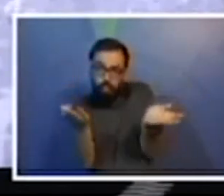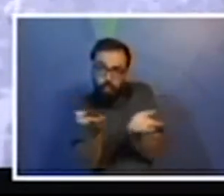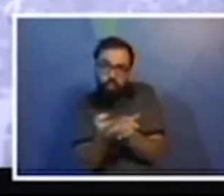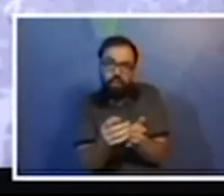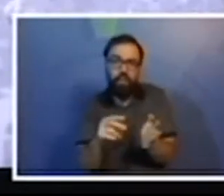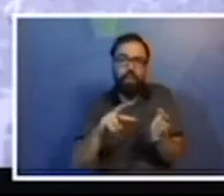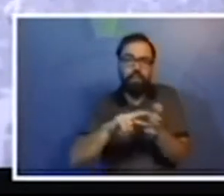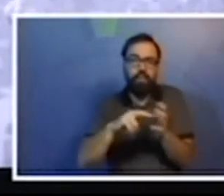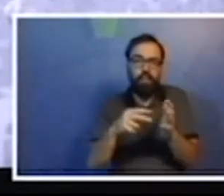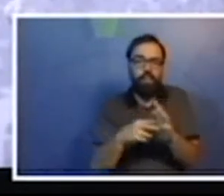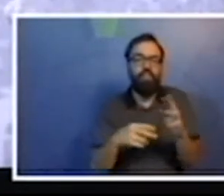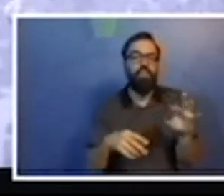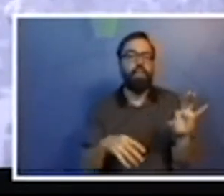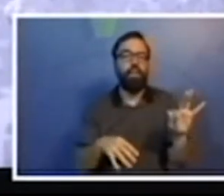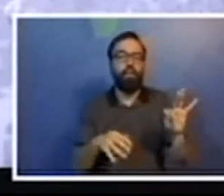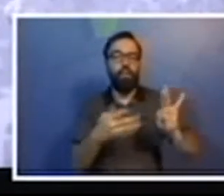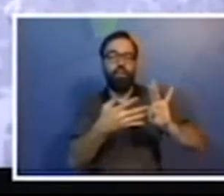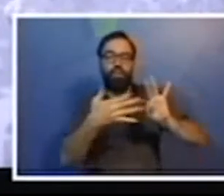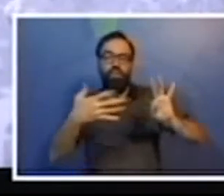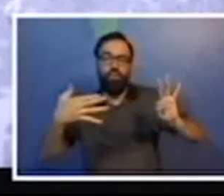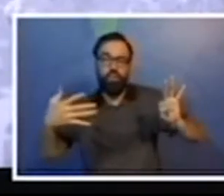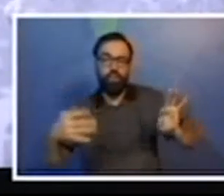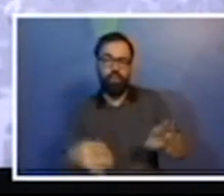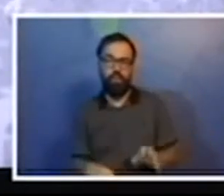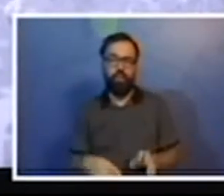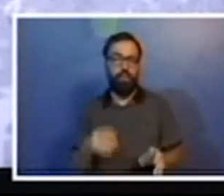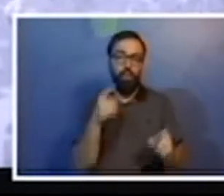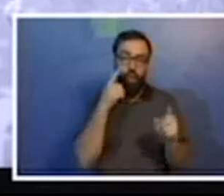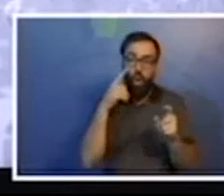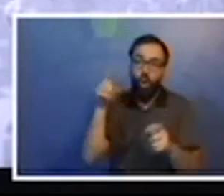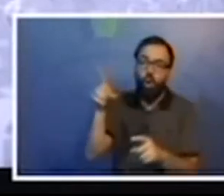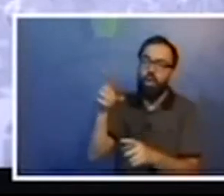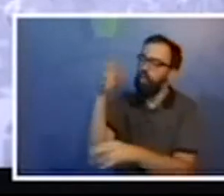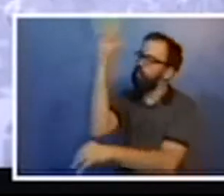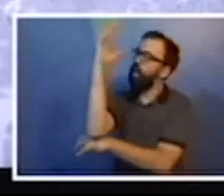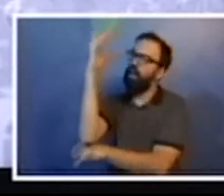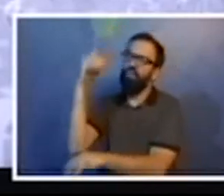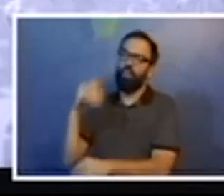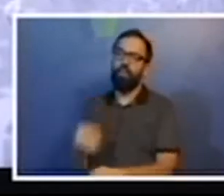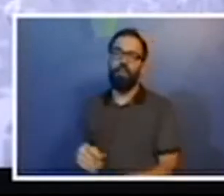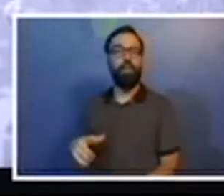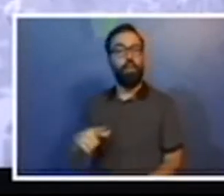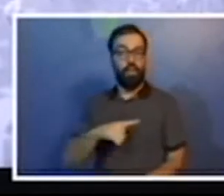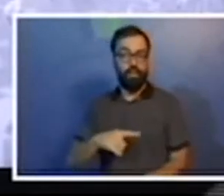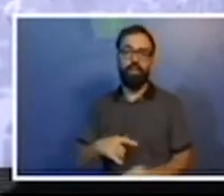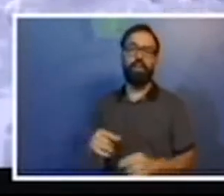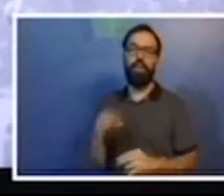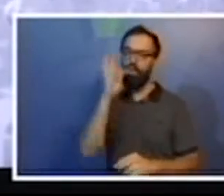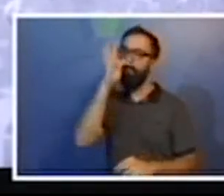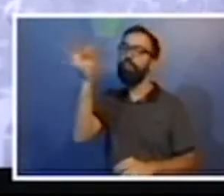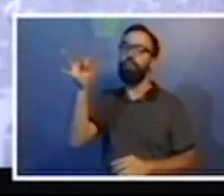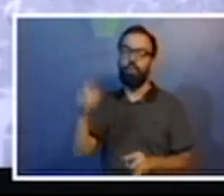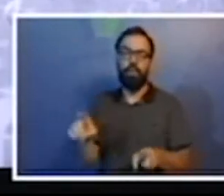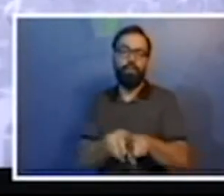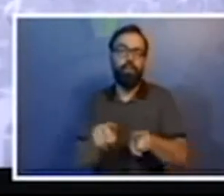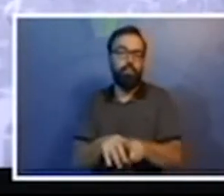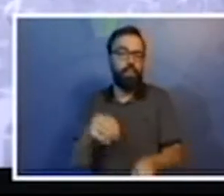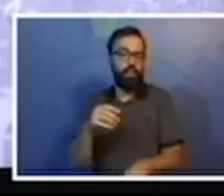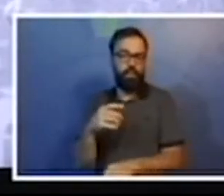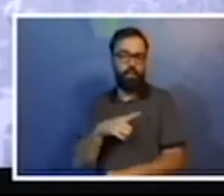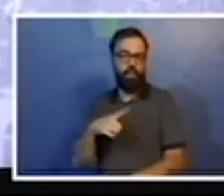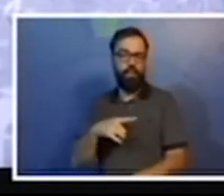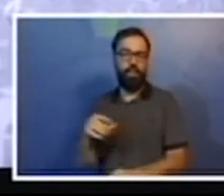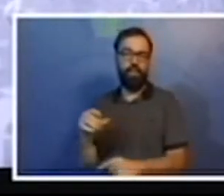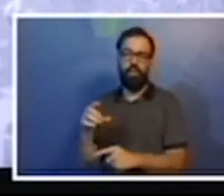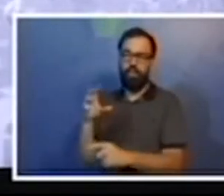se observamos uma planta que tenha flor e fruto é uma angiosperma Com certeza tamanho dela